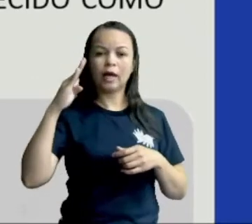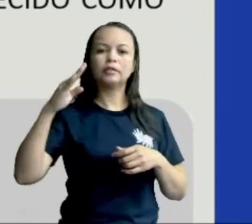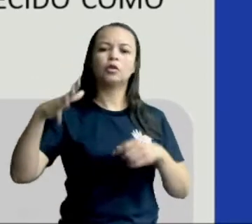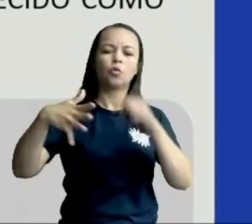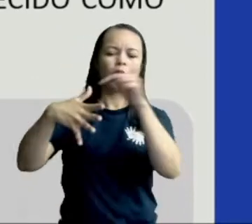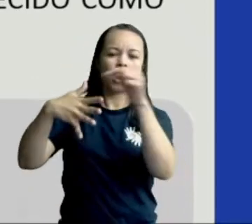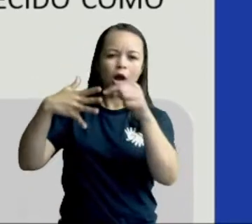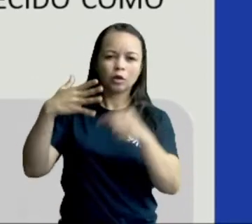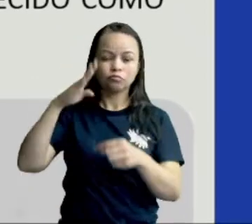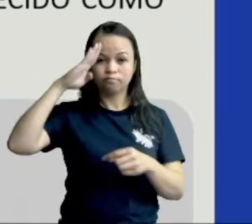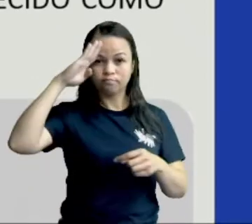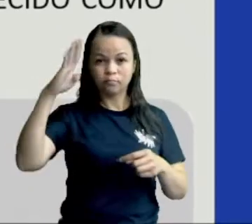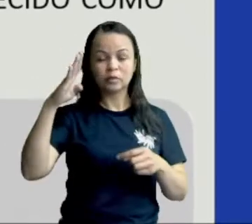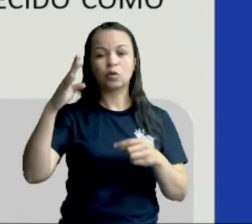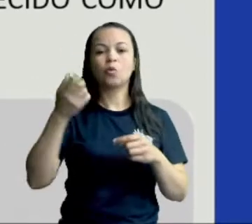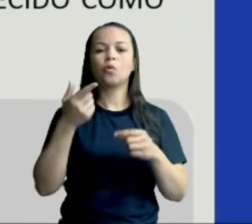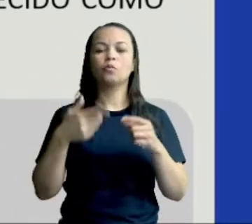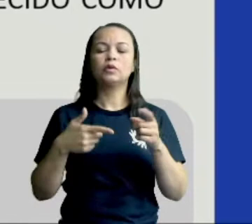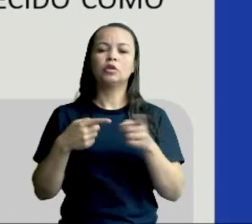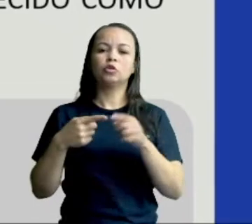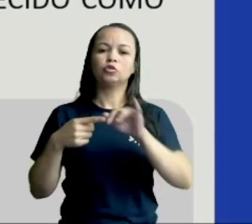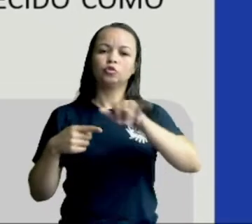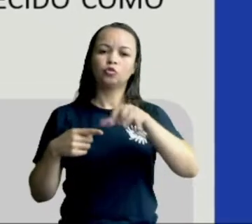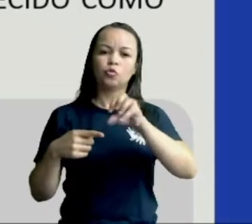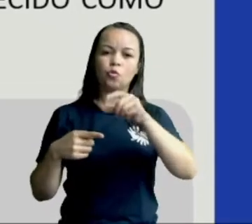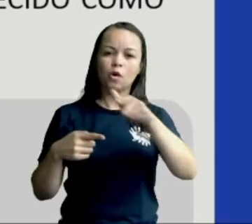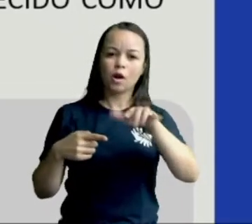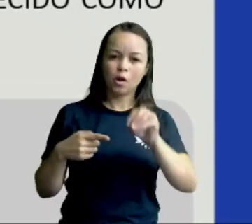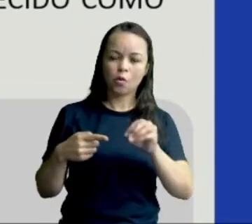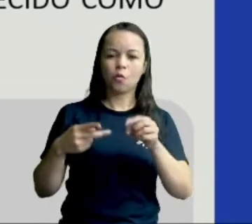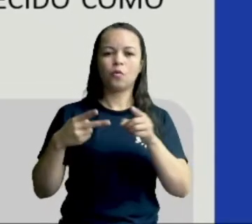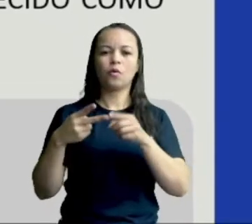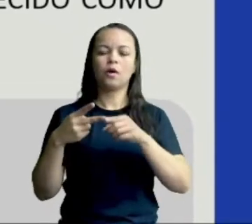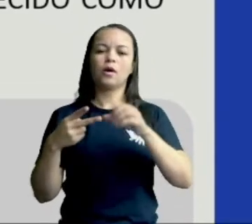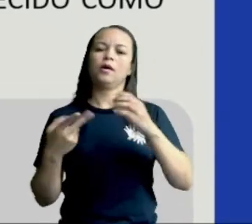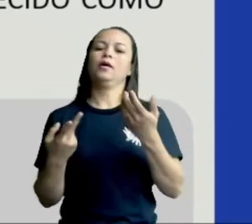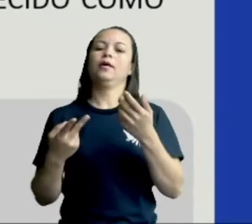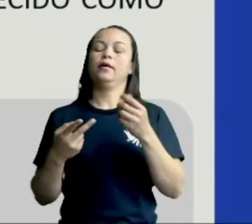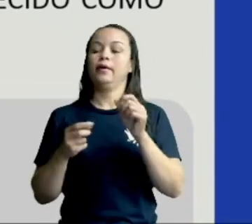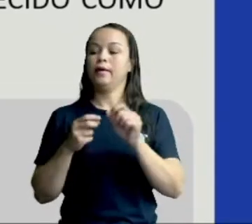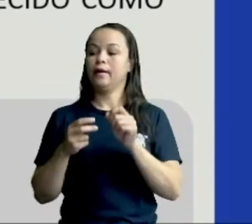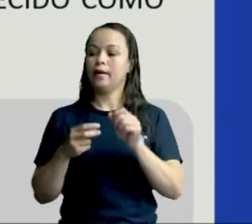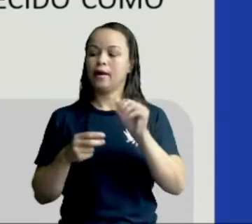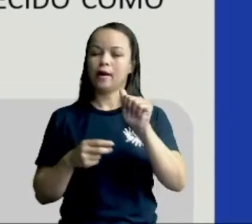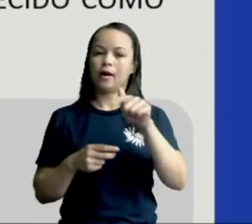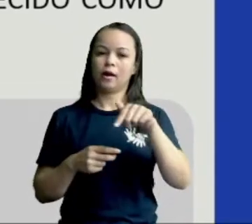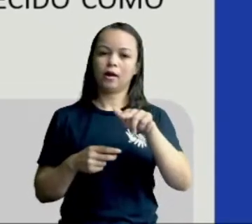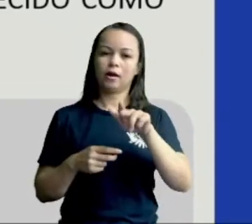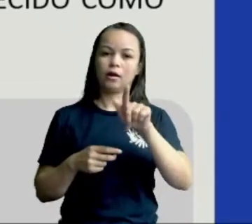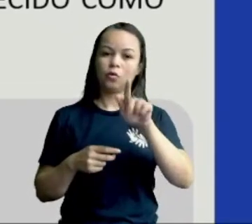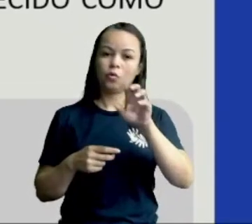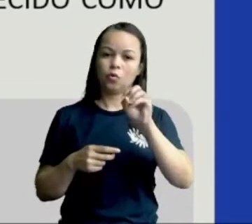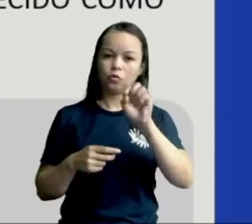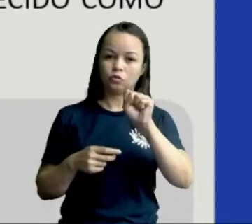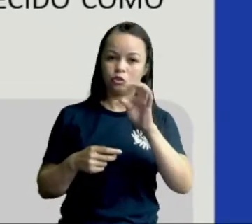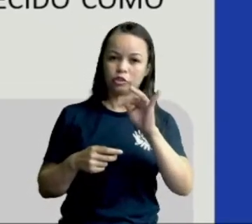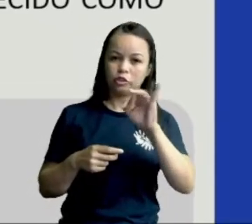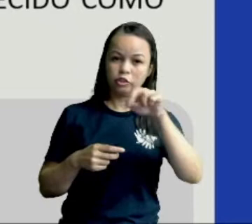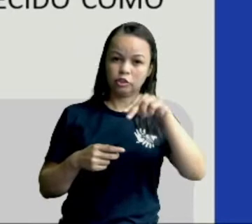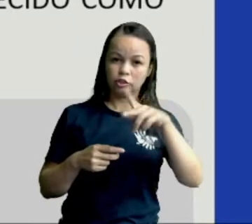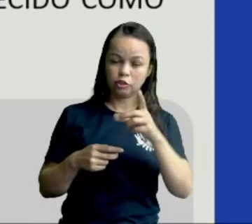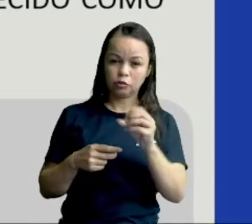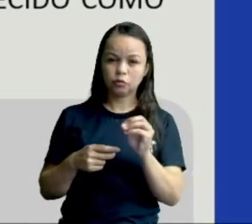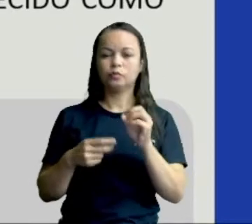os capitães João Paz Cabral, Agostinho Fagundes, João Nunes da Mata, Jerônimo Cunha do